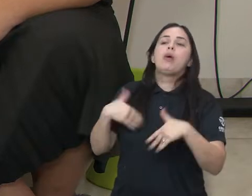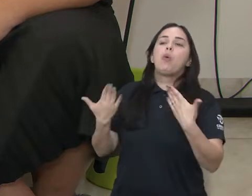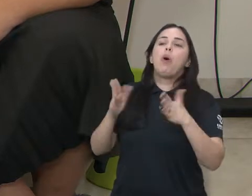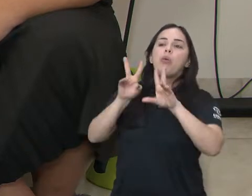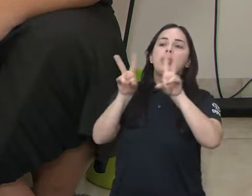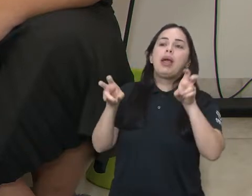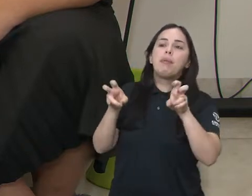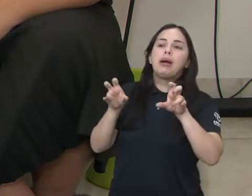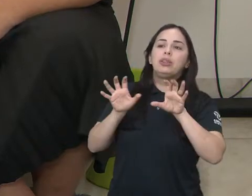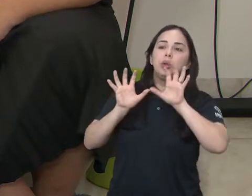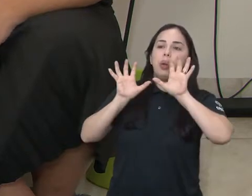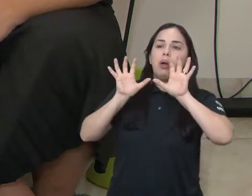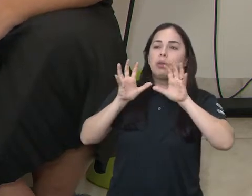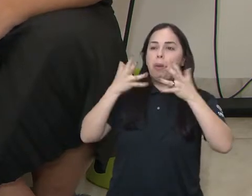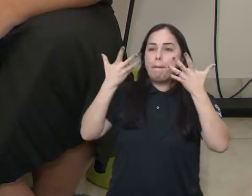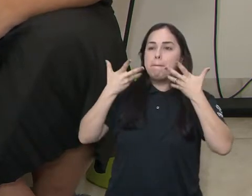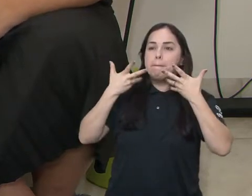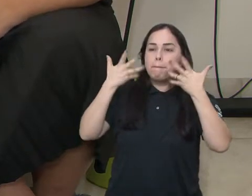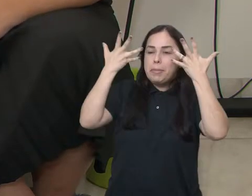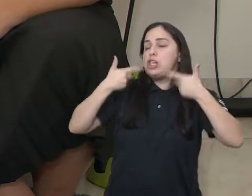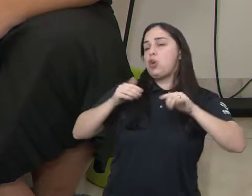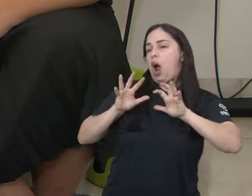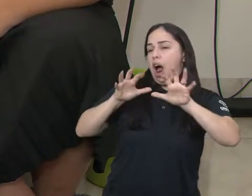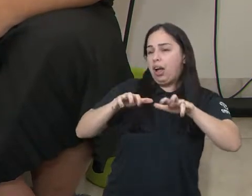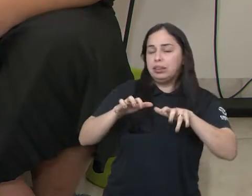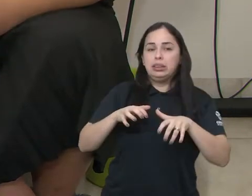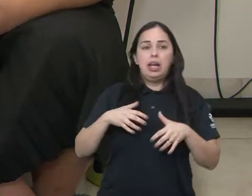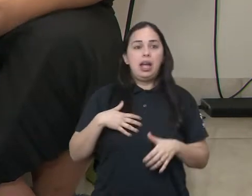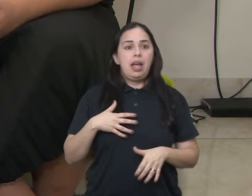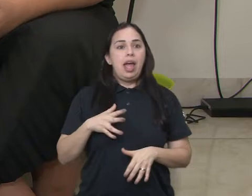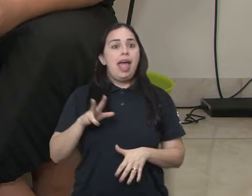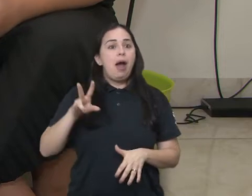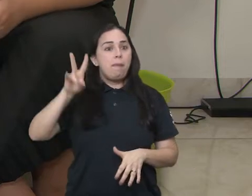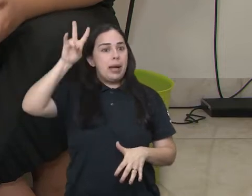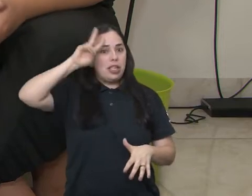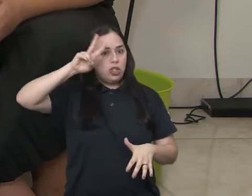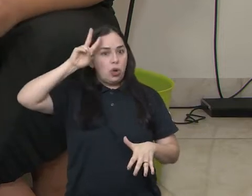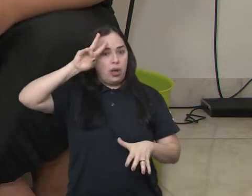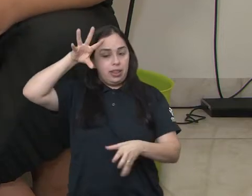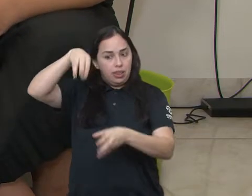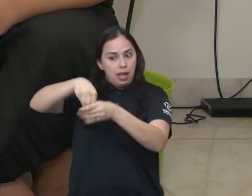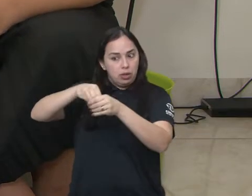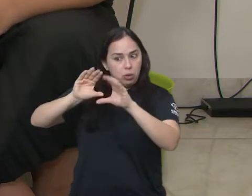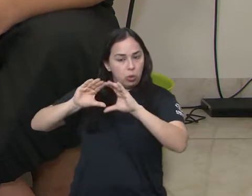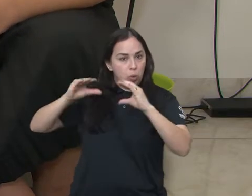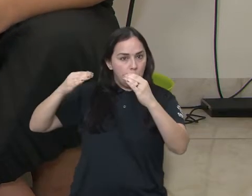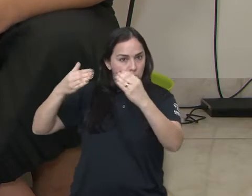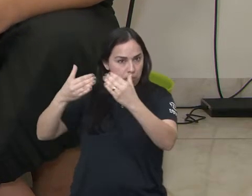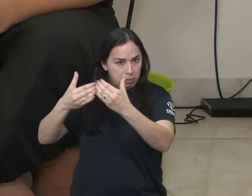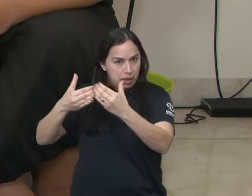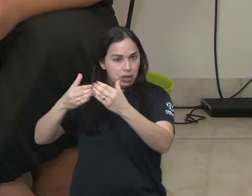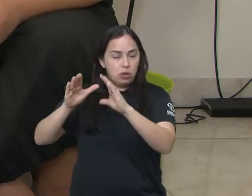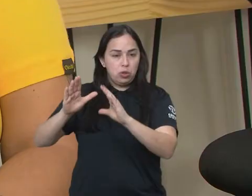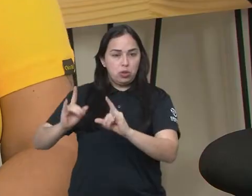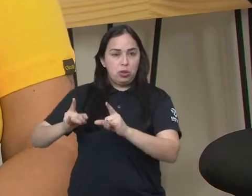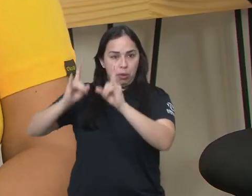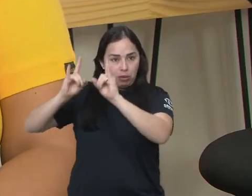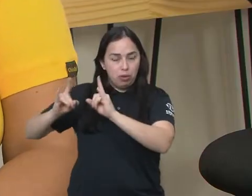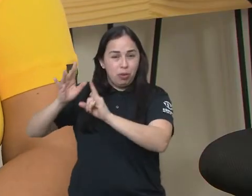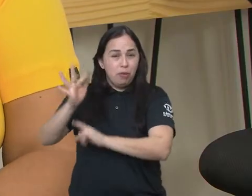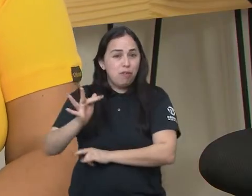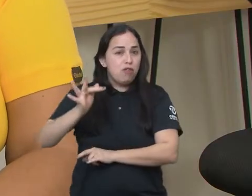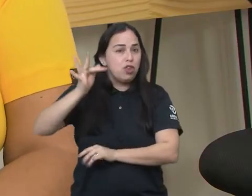tema do Bicho Selvagem, assim, que ele fala? É uma história que passa dentro de um condomínio de classe média,